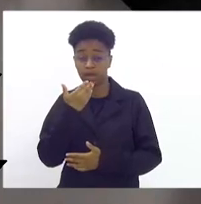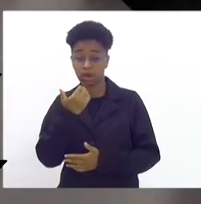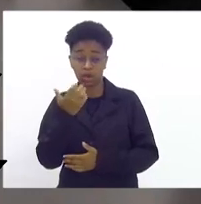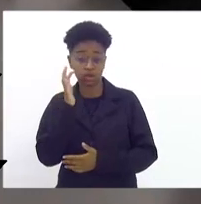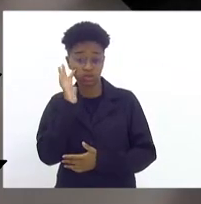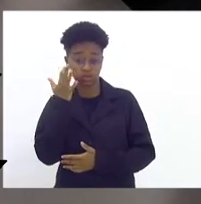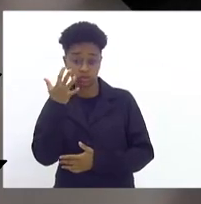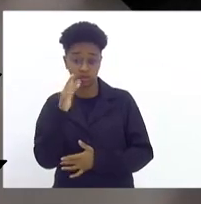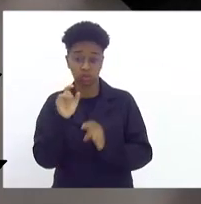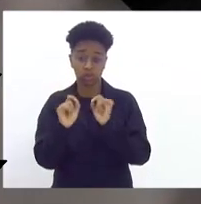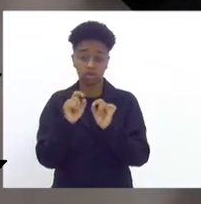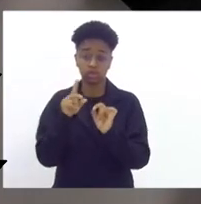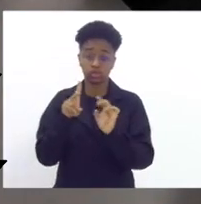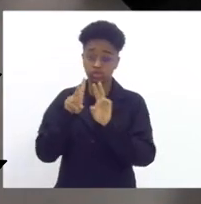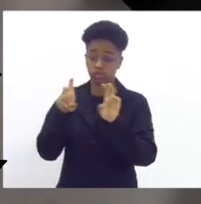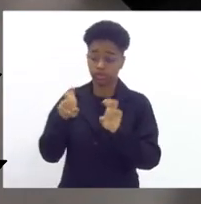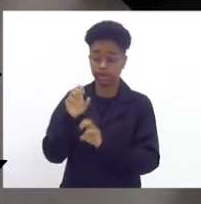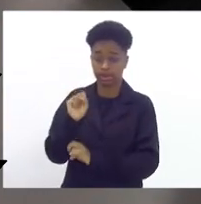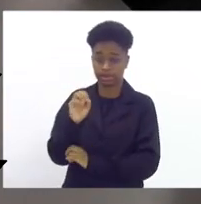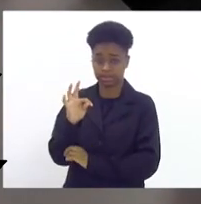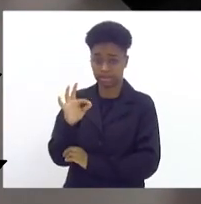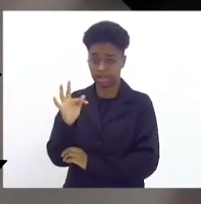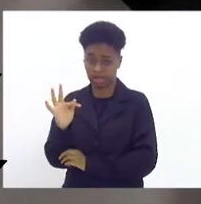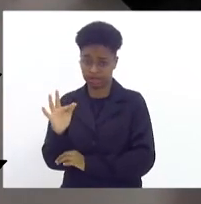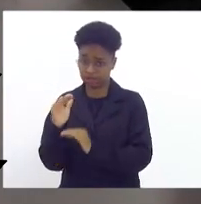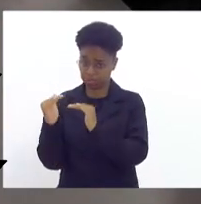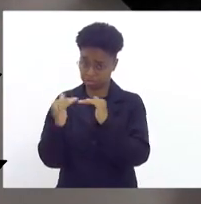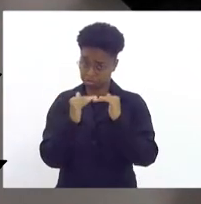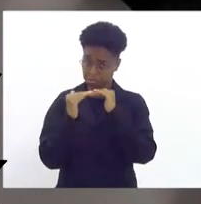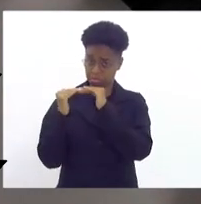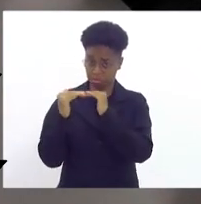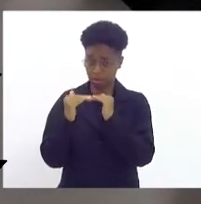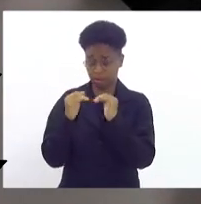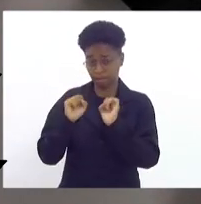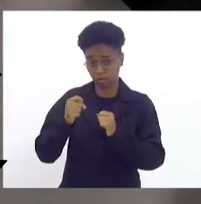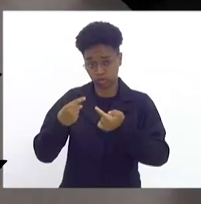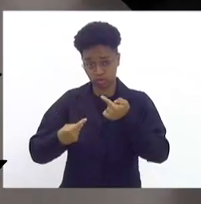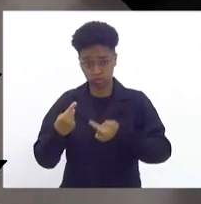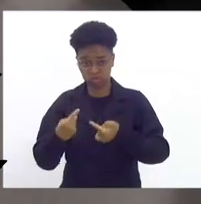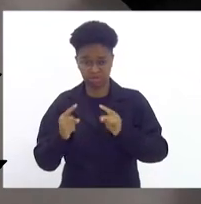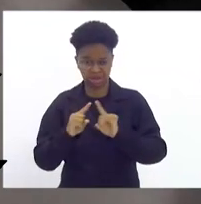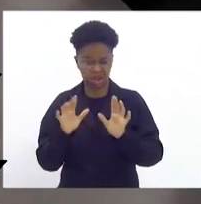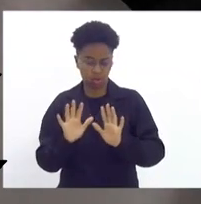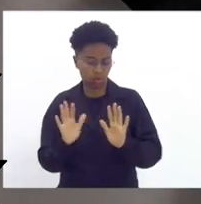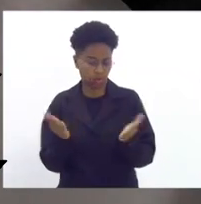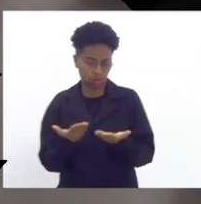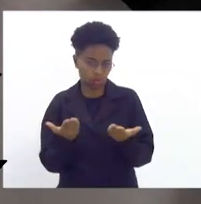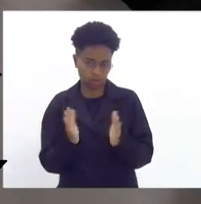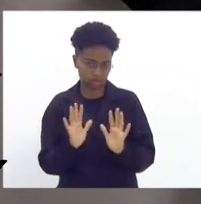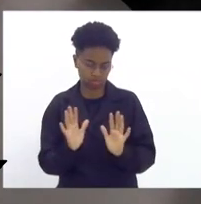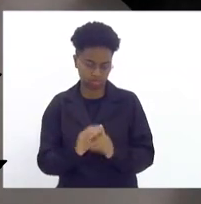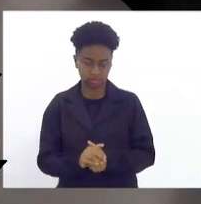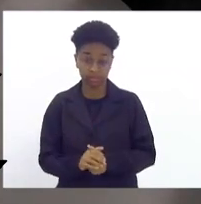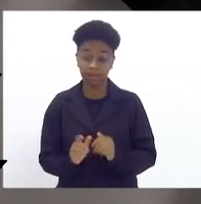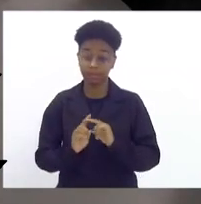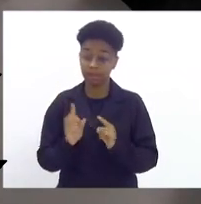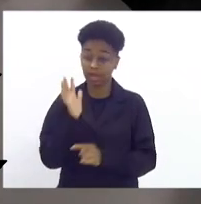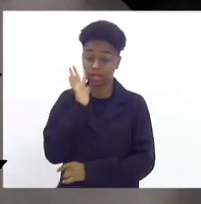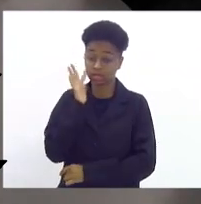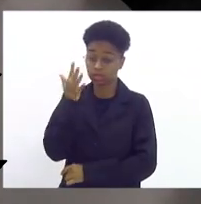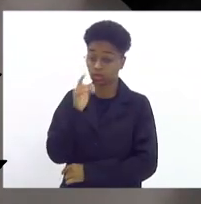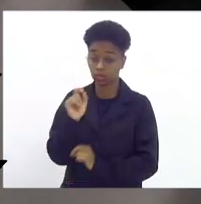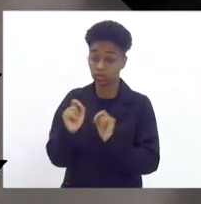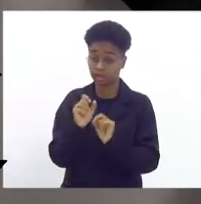Supremo refere-se, foi unânime, a gente também pode discutir isso, mas não é o caso. A decisão do Supremo, ela se referiu